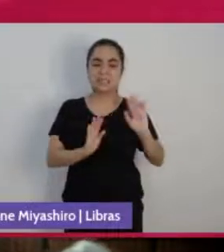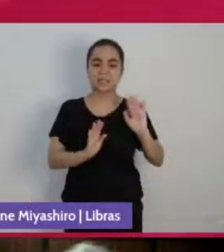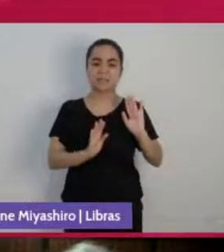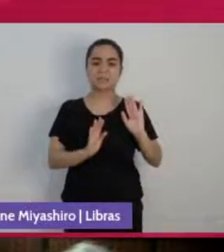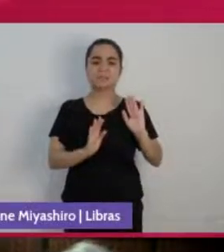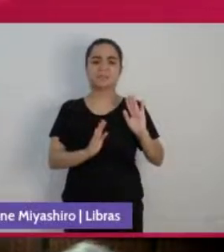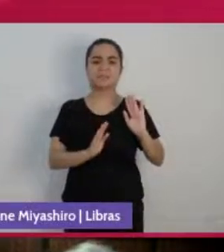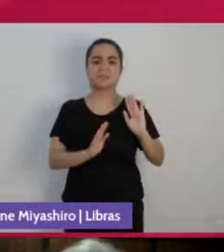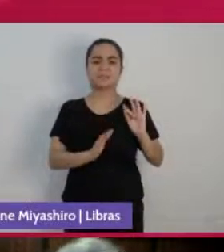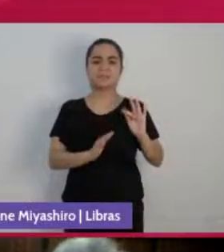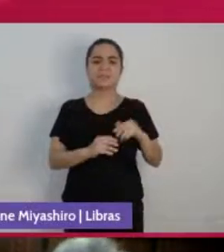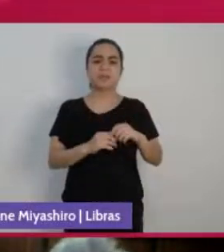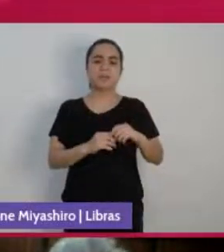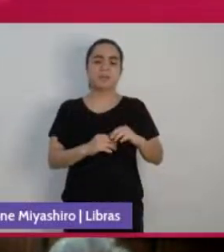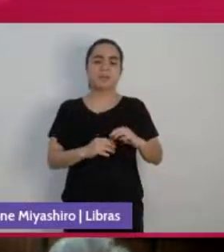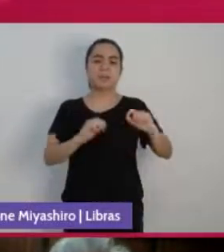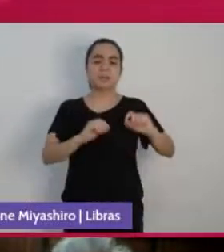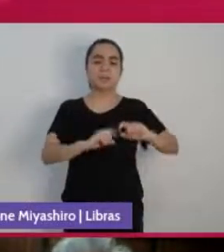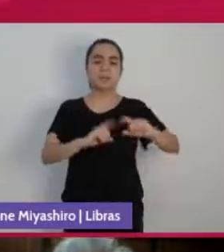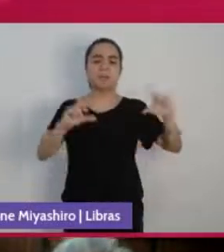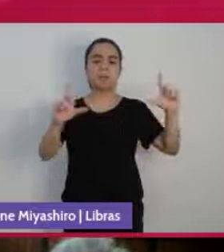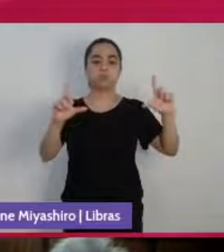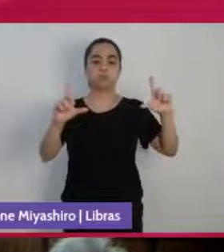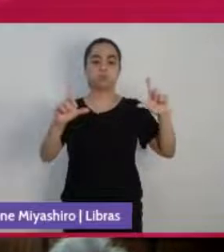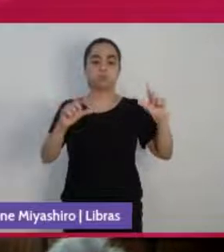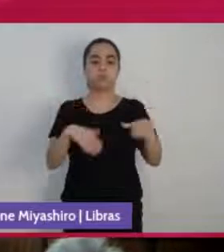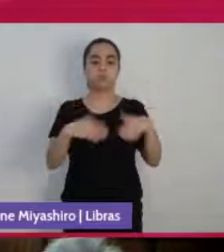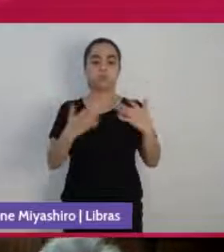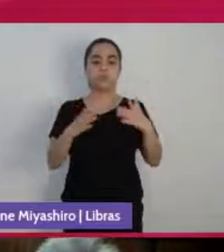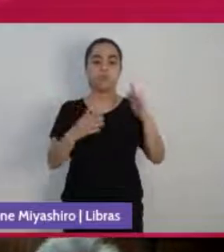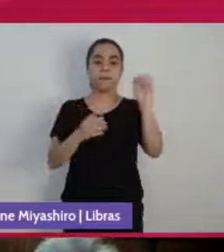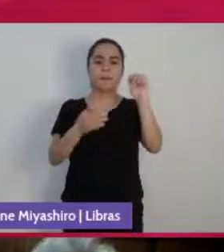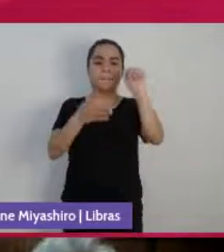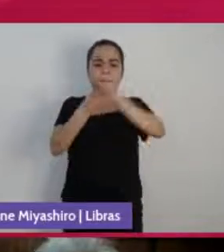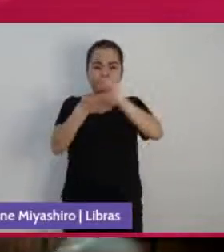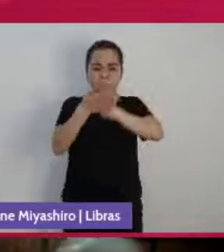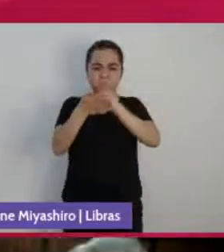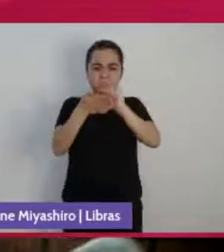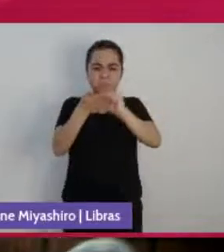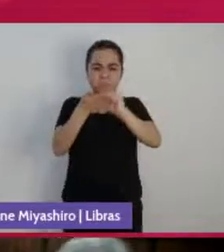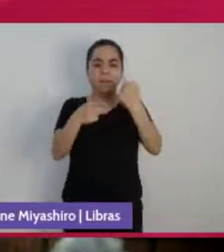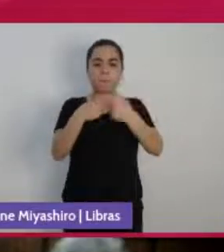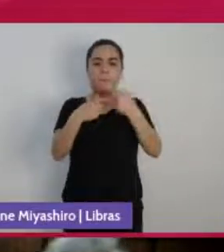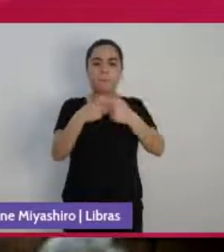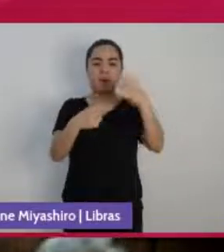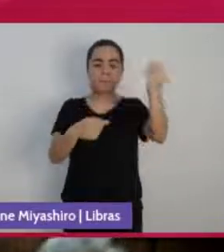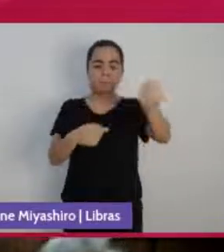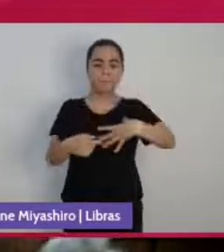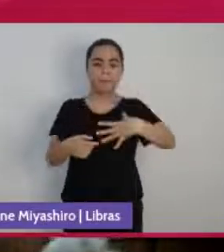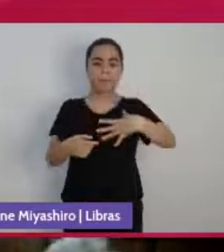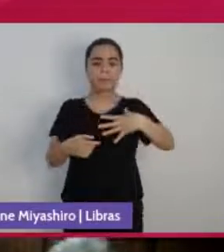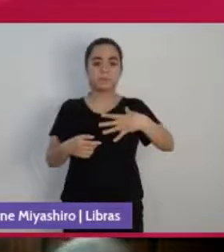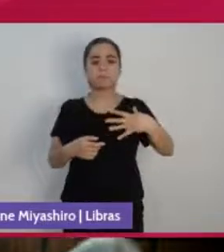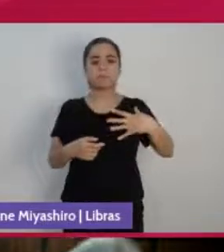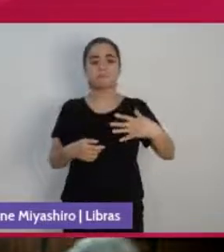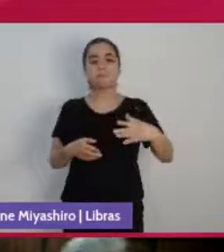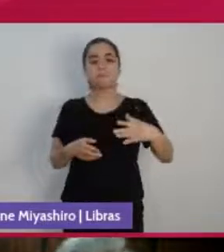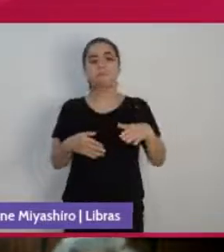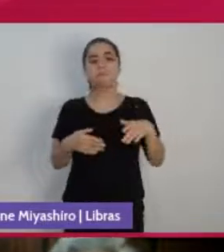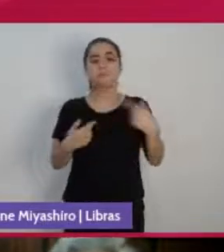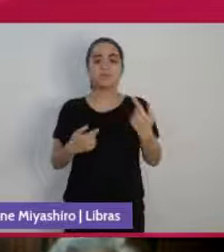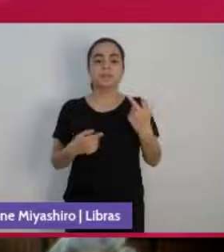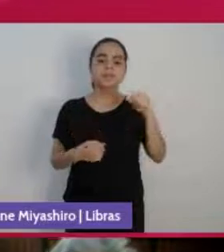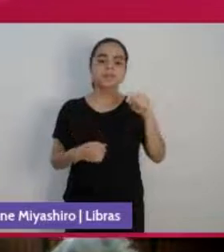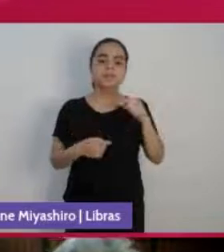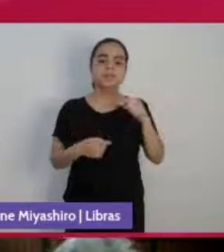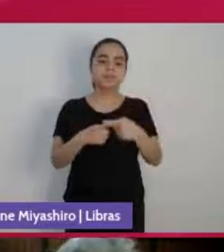a dose de exposição. E reduzir o borramento causado pela radiação secundária, que também isso, com a tomossíntese,